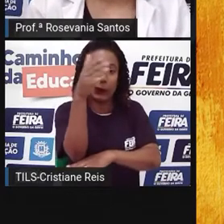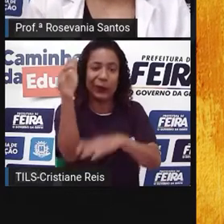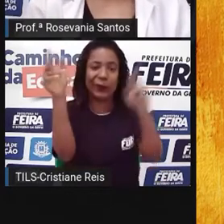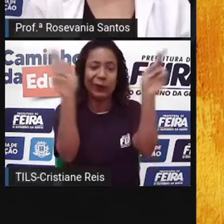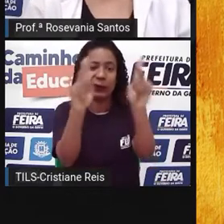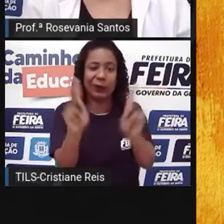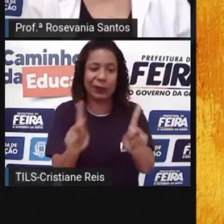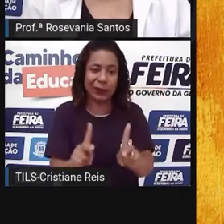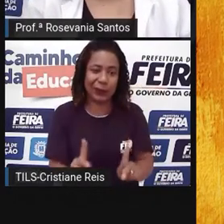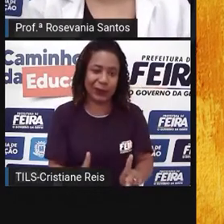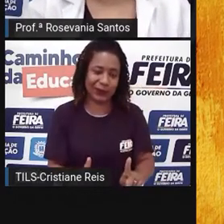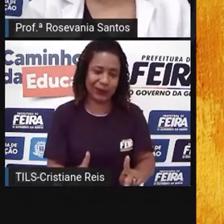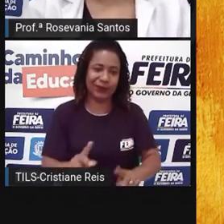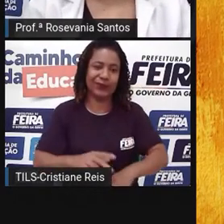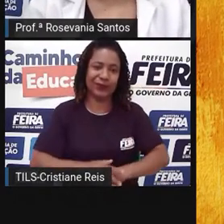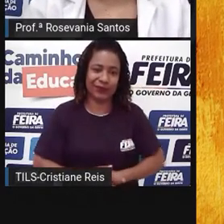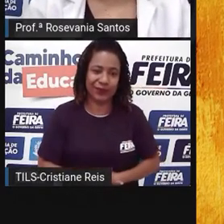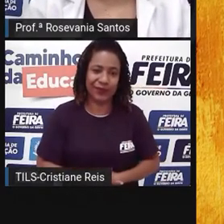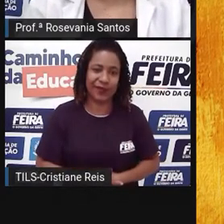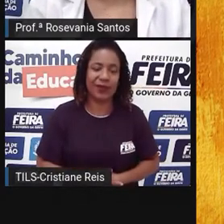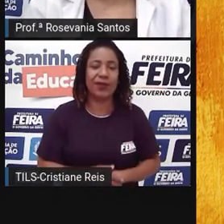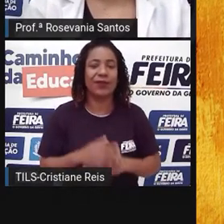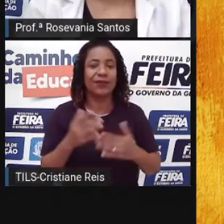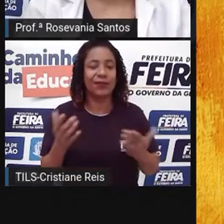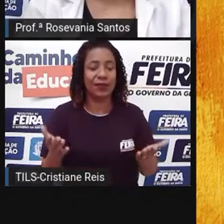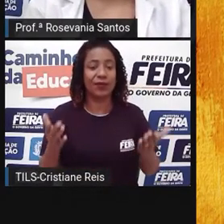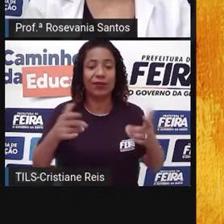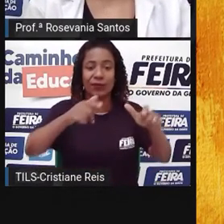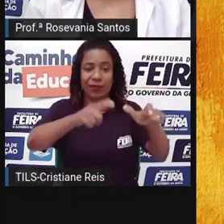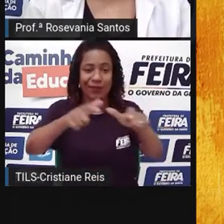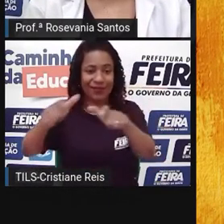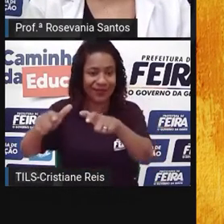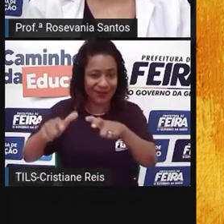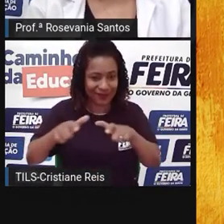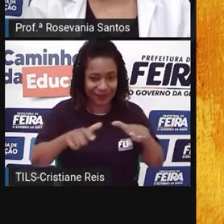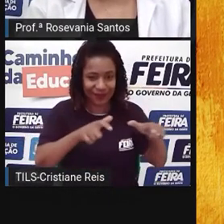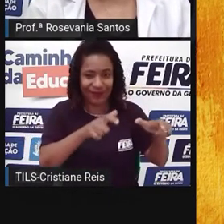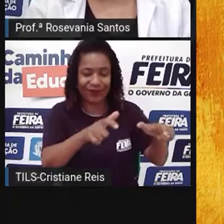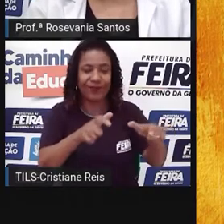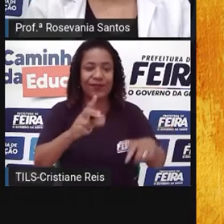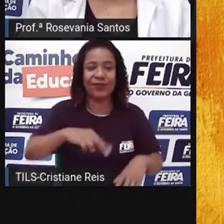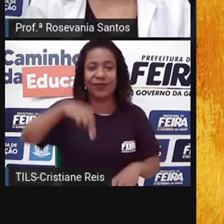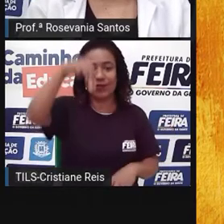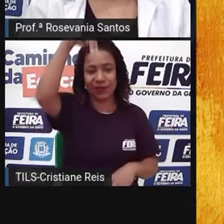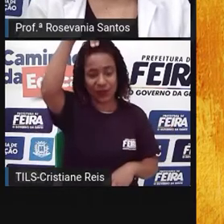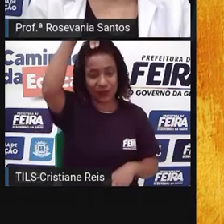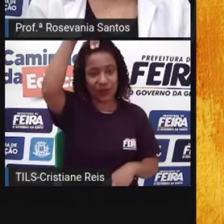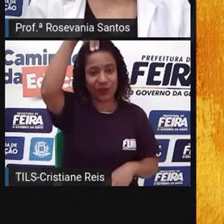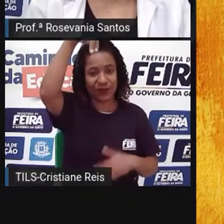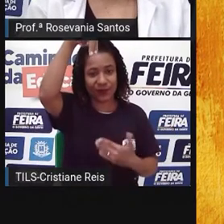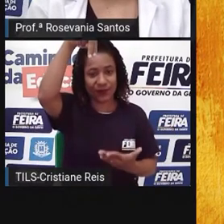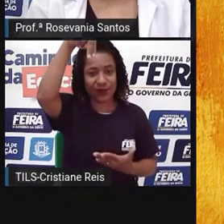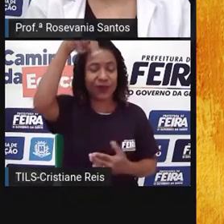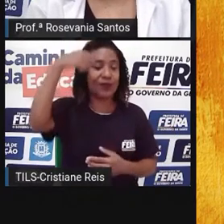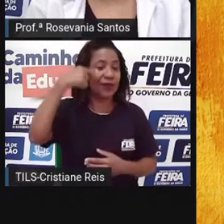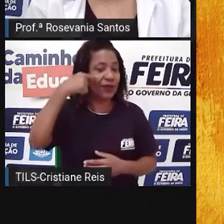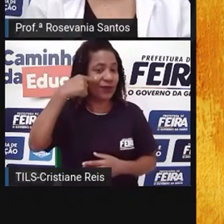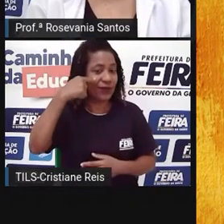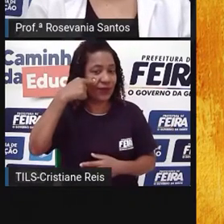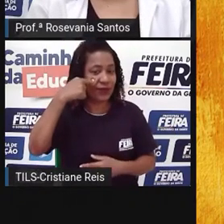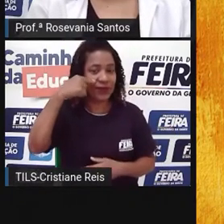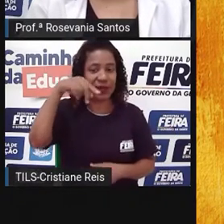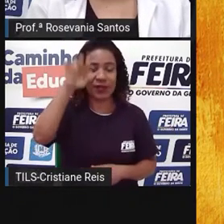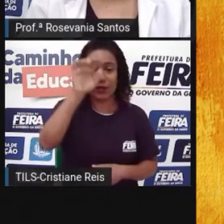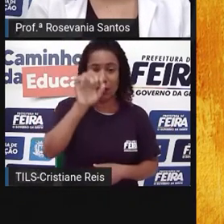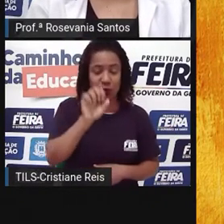quem realmente pertence a esse território aí. Então, a nível de localização, eu tenho ao norte o Mediterrâneo, aqui eu tenho a oeste